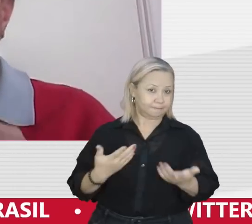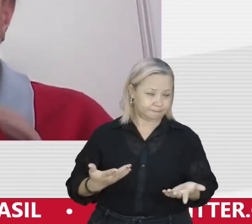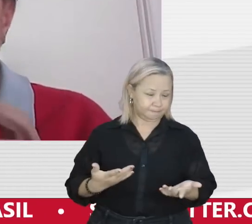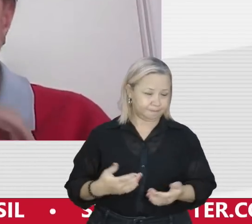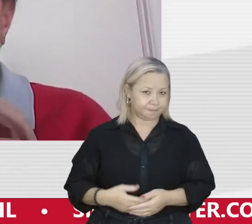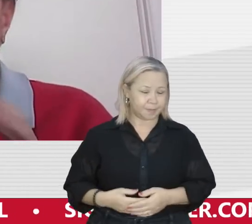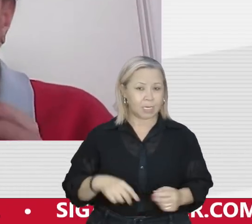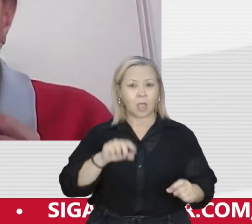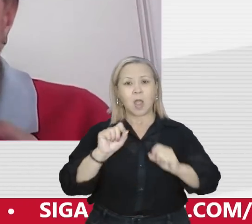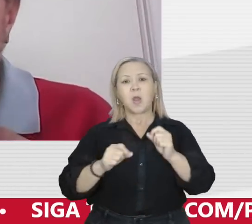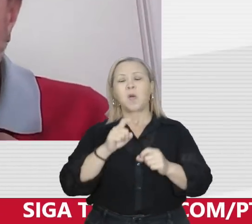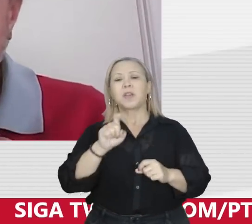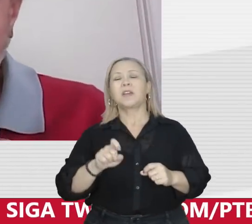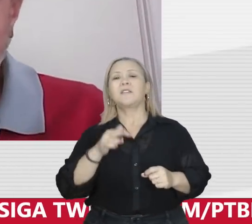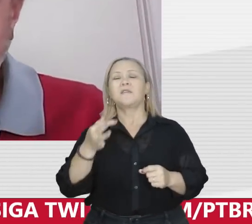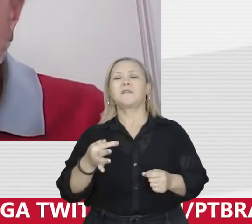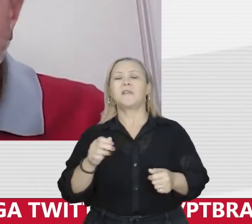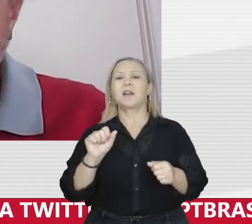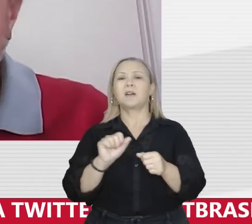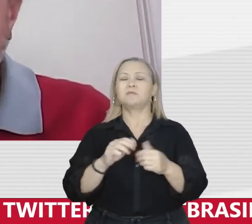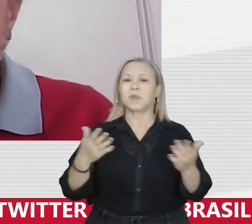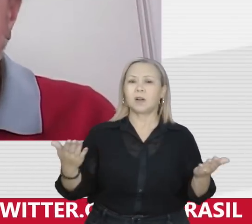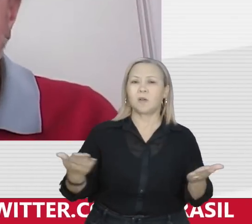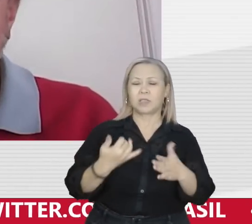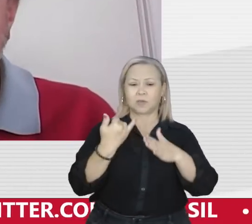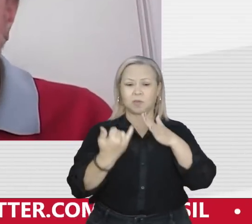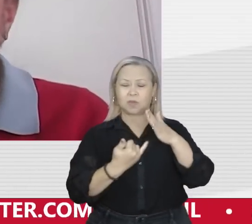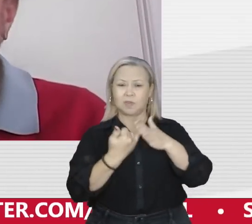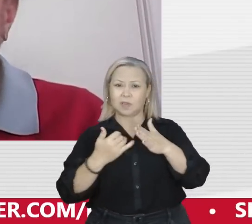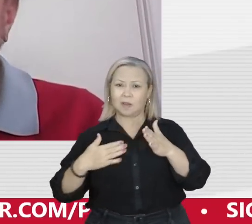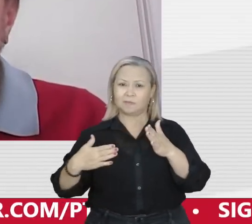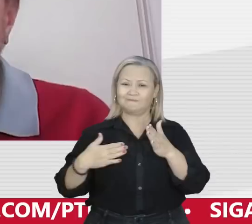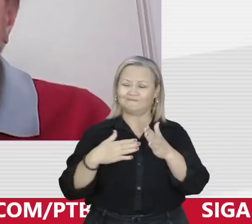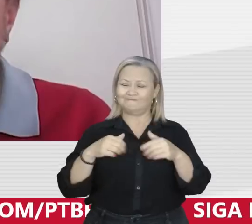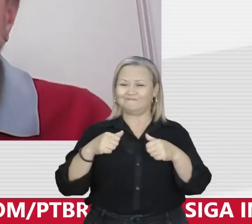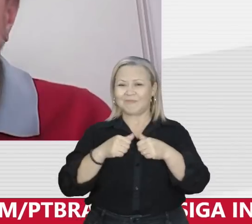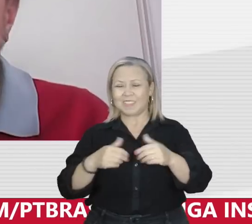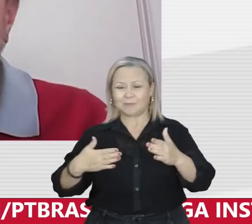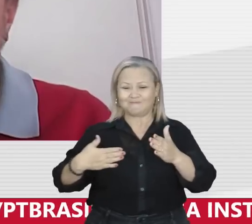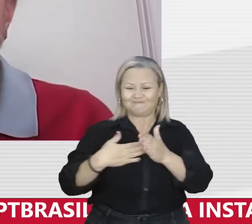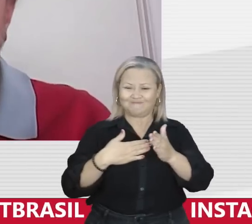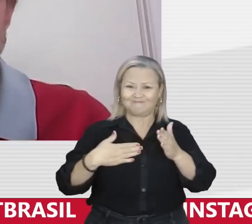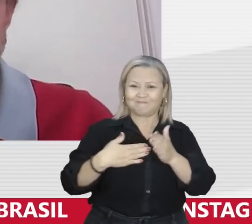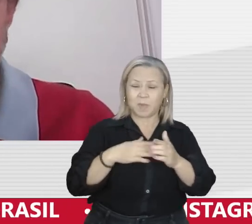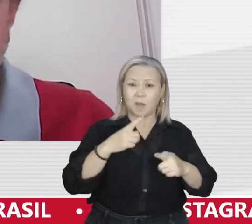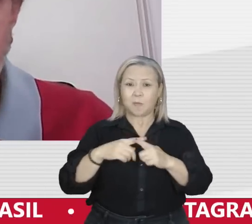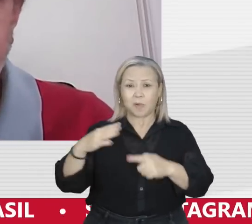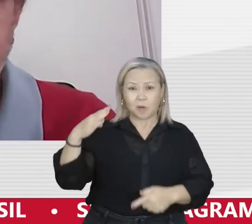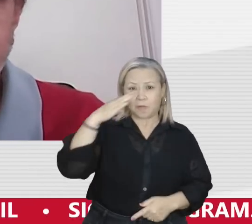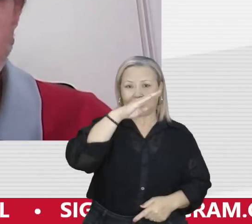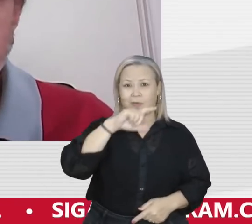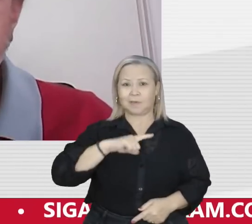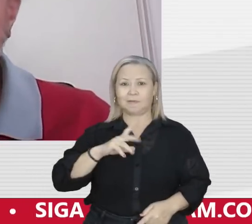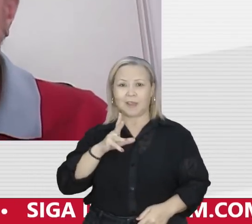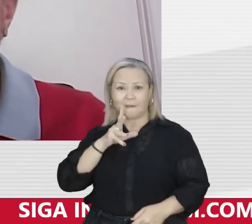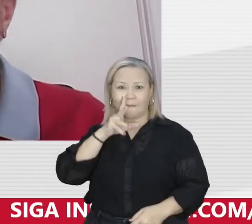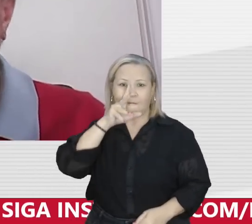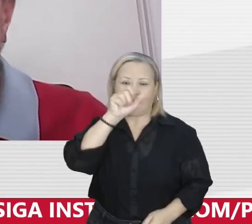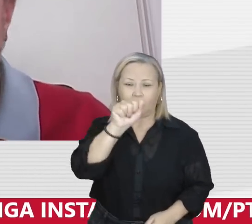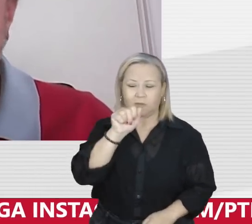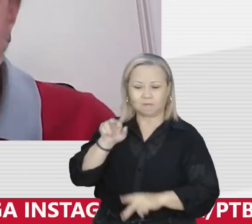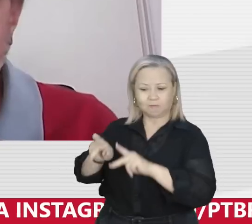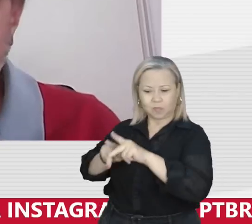Então, essas instituições, elas estão emparedadas justamente porque o bolsonarismo tem força de massa,